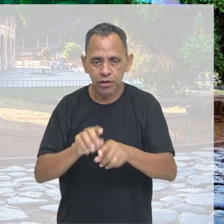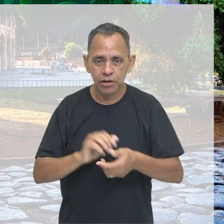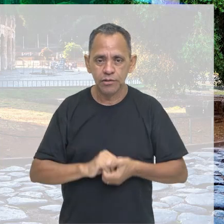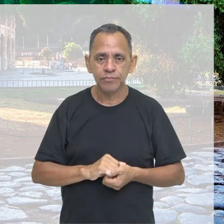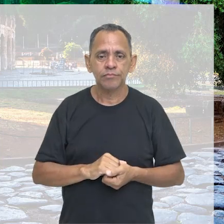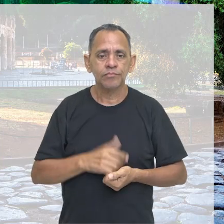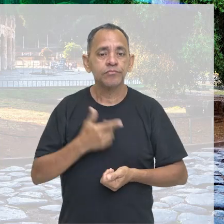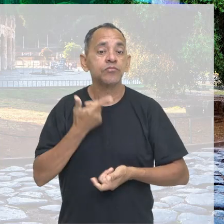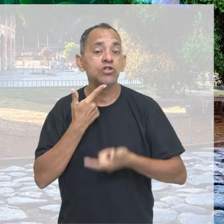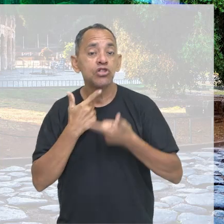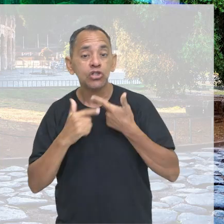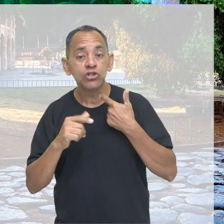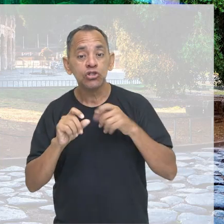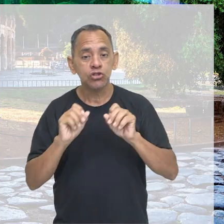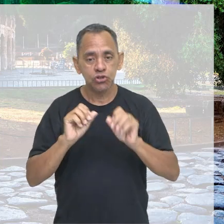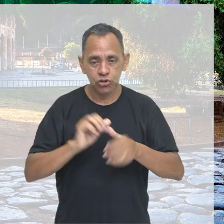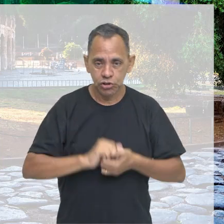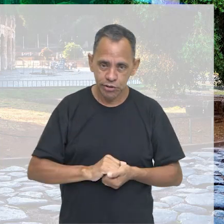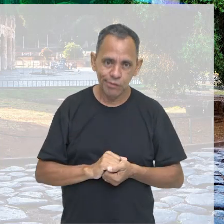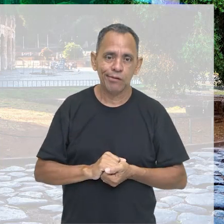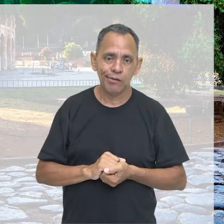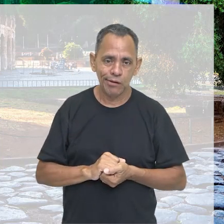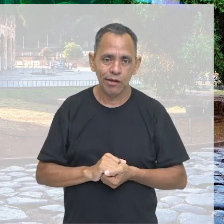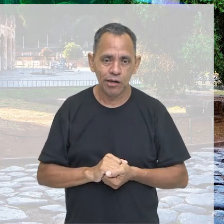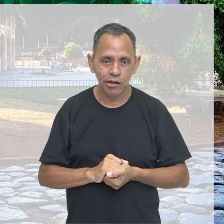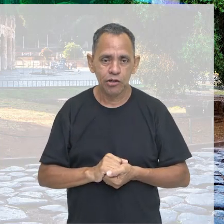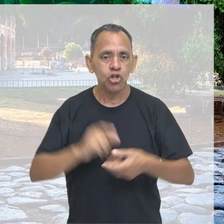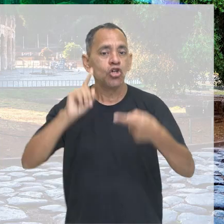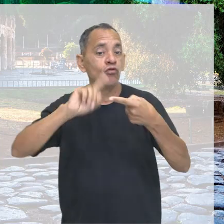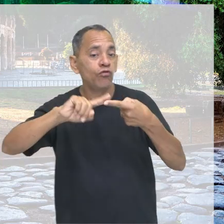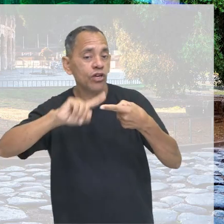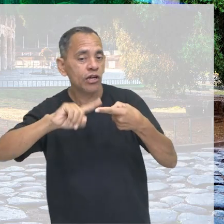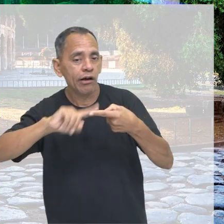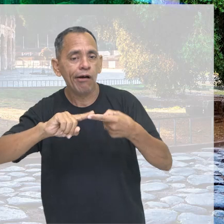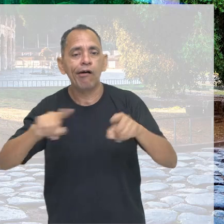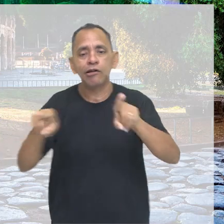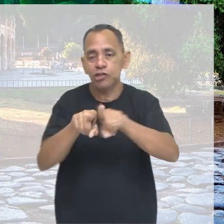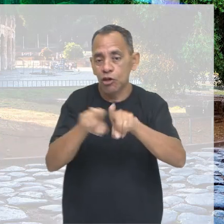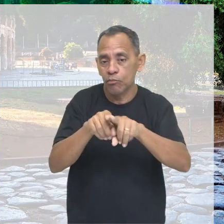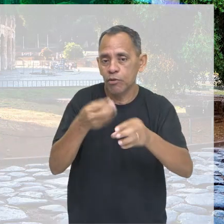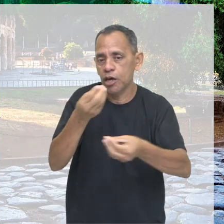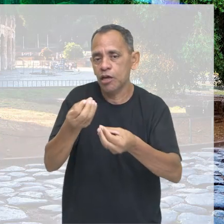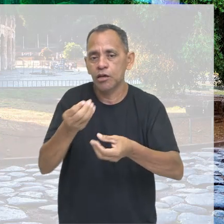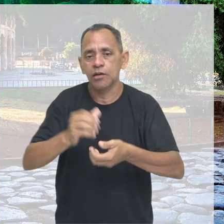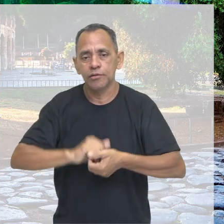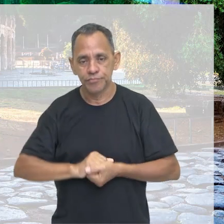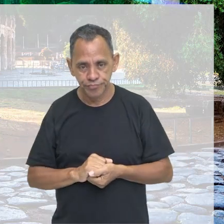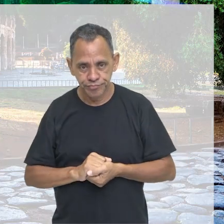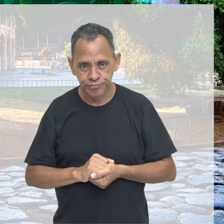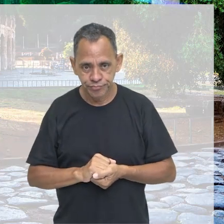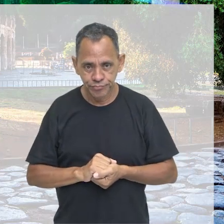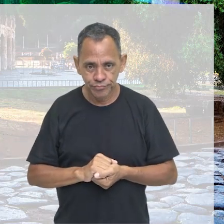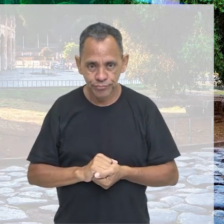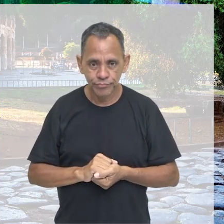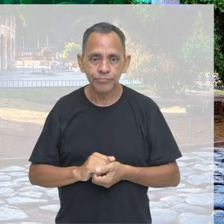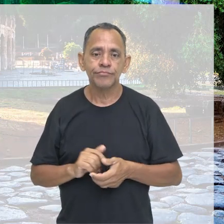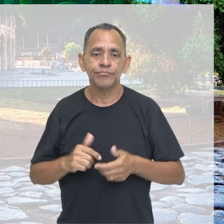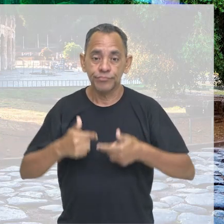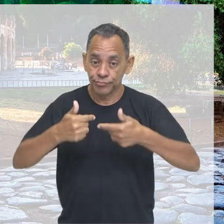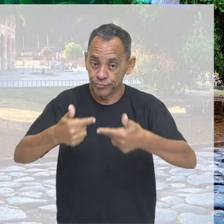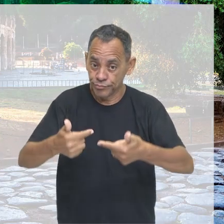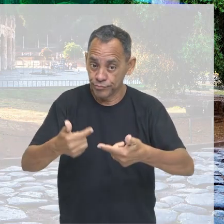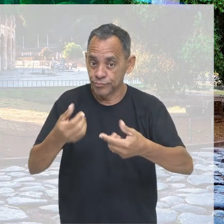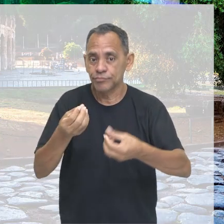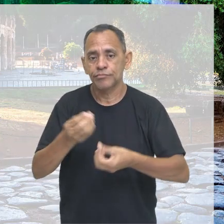após a humilhação com a Primeira Guerra Mundial. A Itália, ela entra na Primeira Guerra com a ideia de que eles conseguiriam